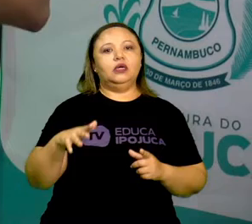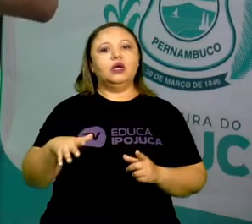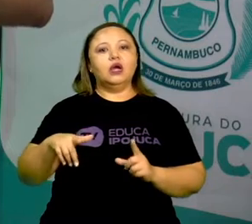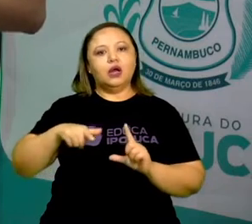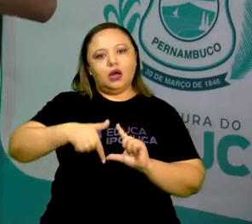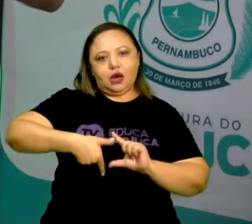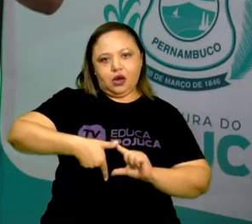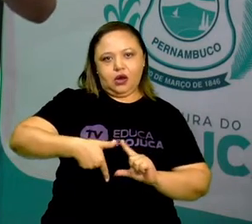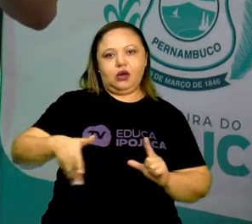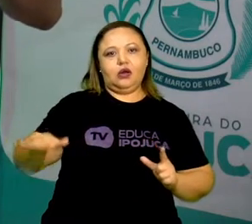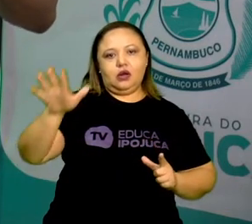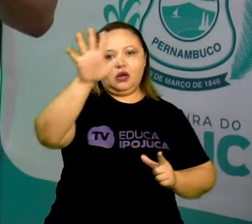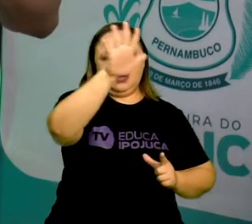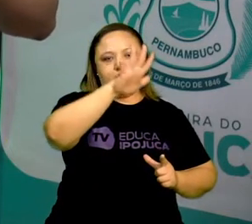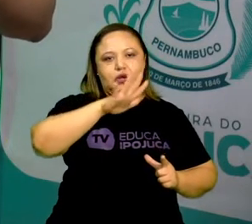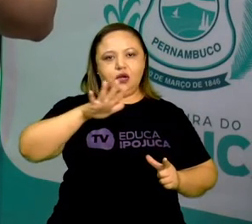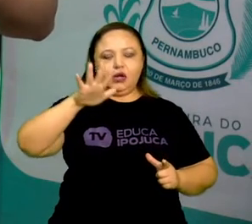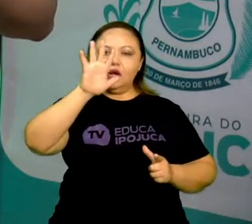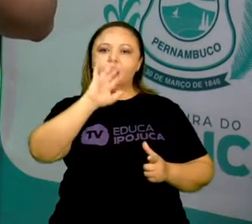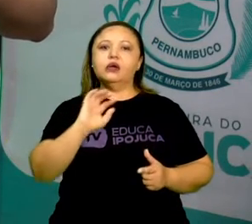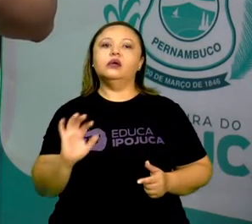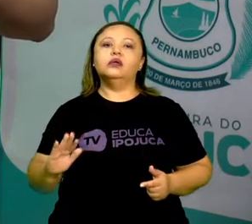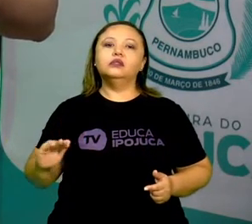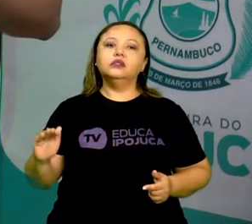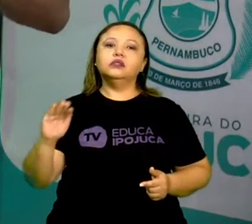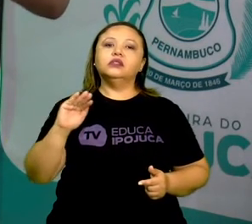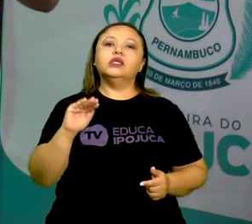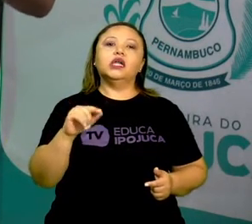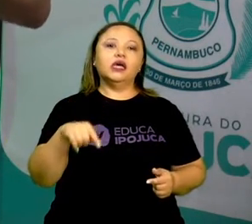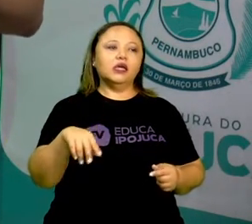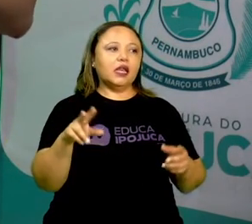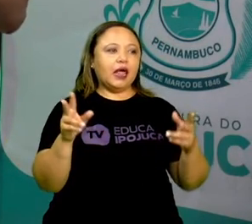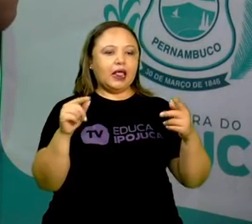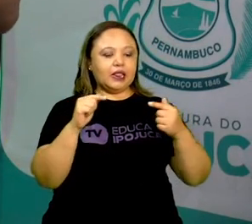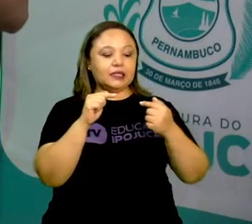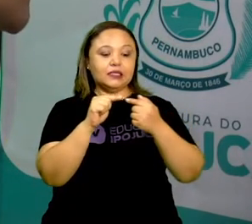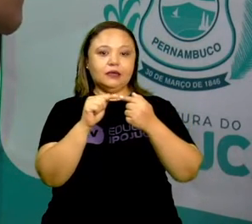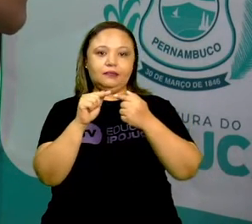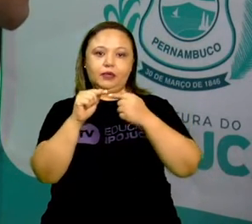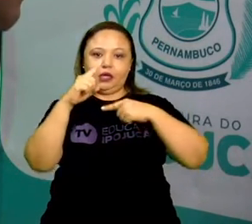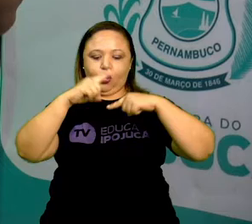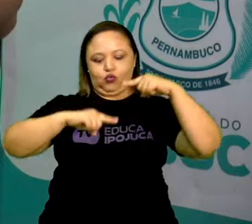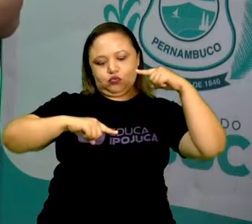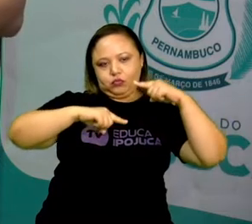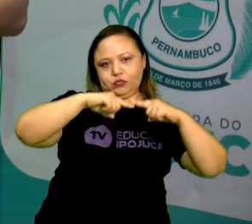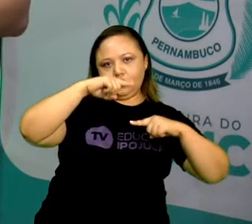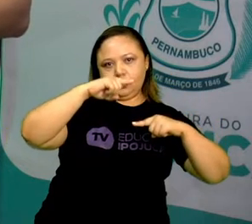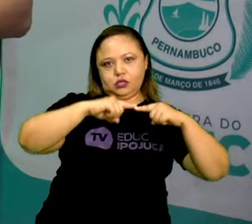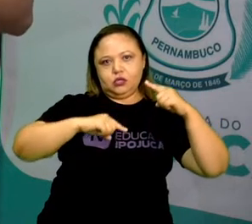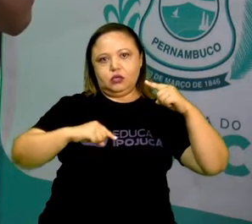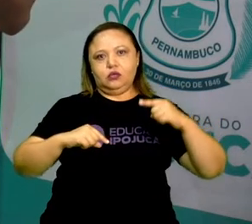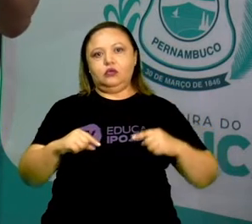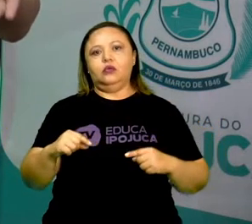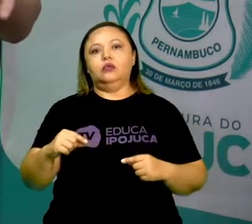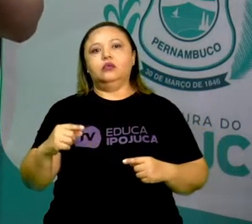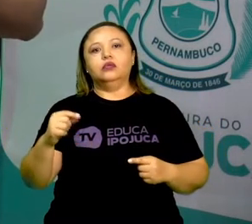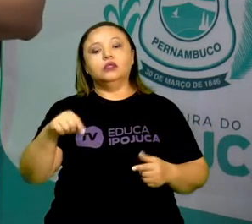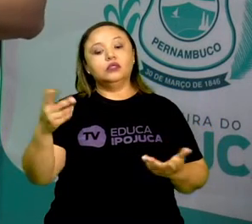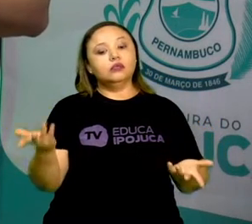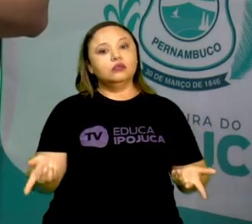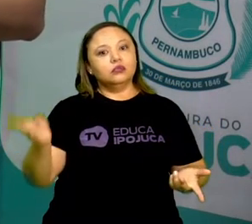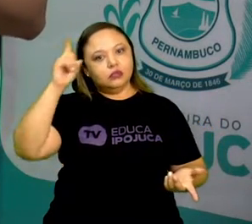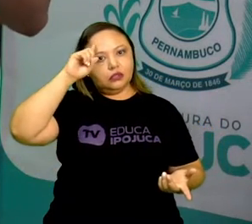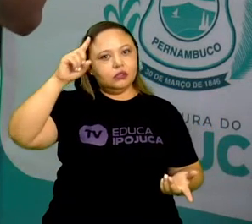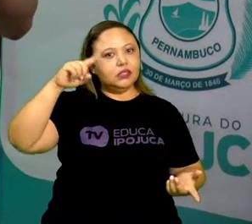elas assistem um formato né dos objetos e das coisas que fazem parte do nosso dia a dia como